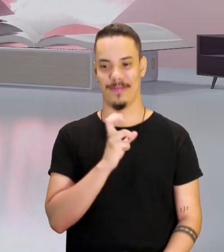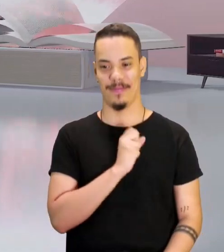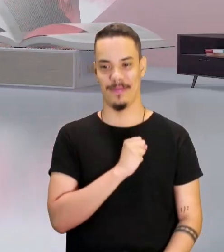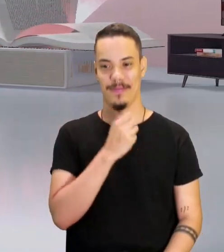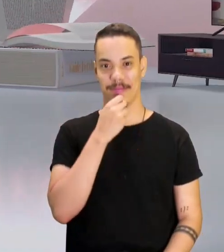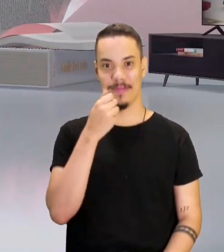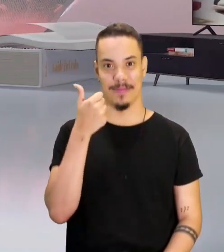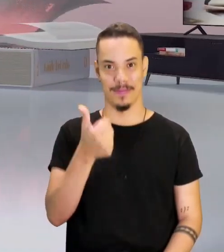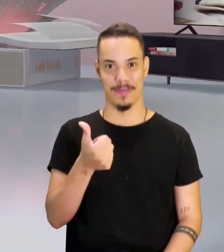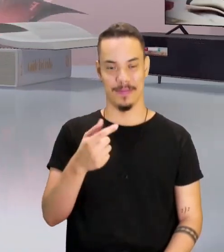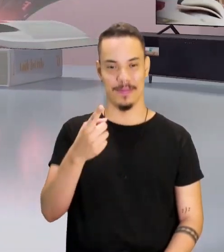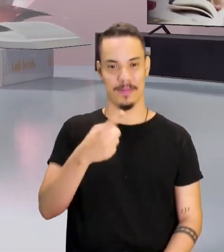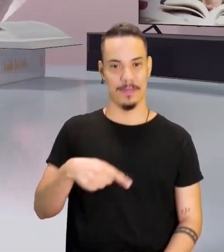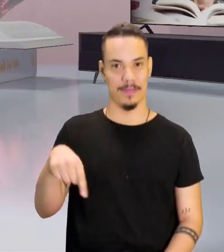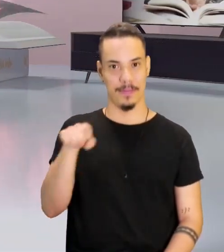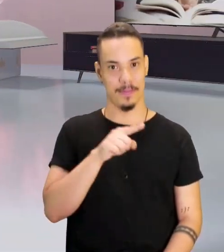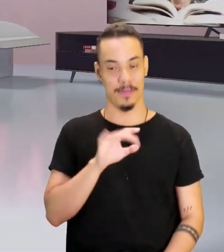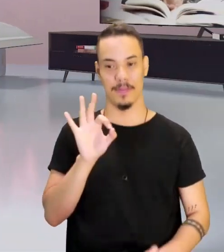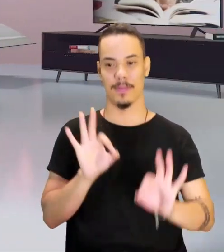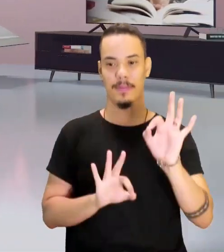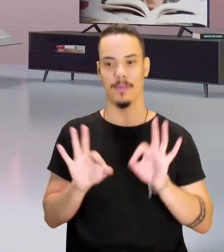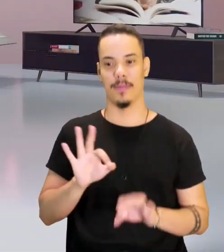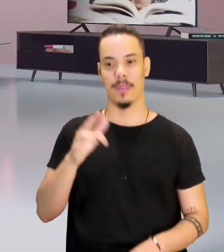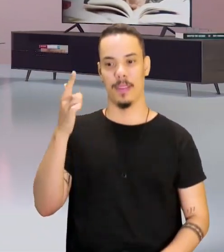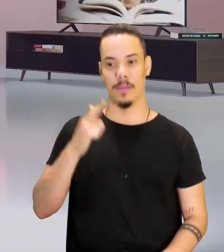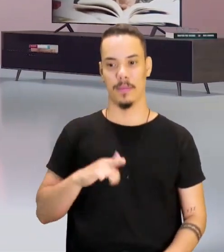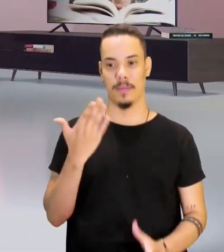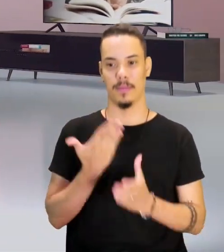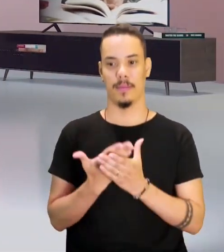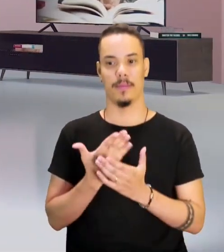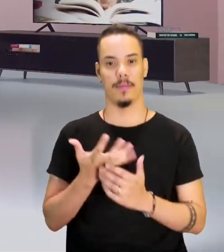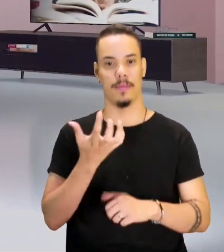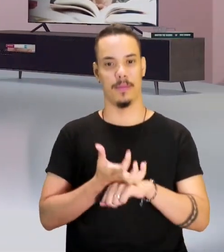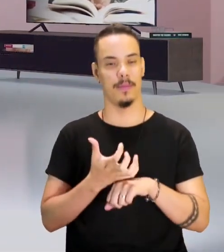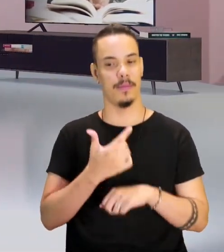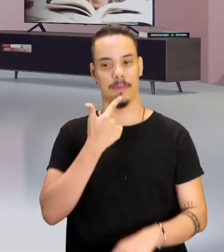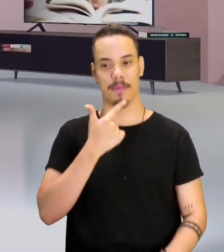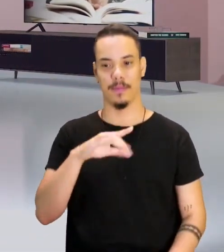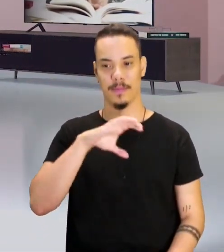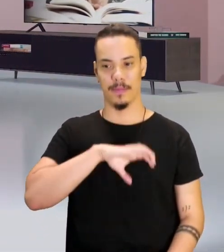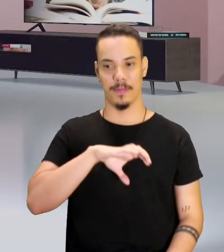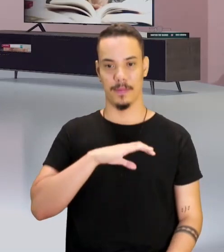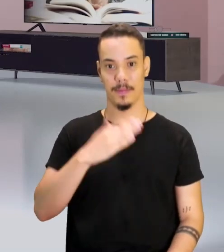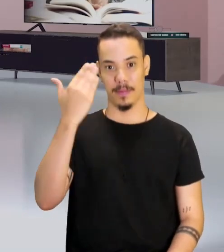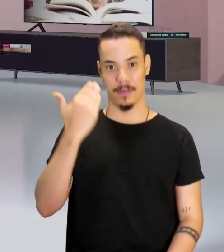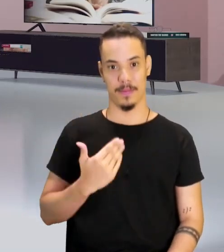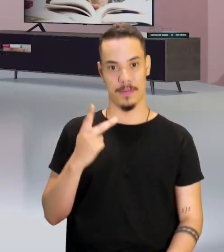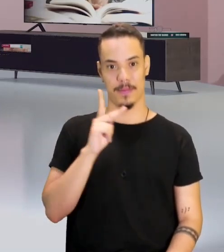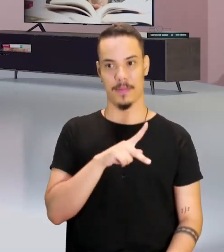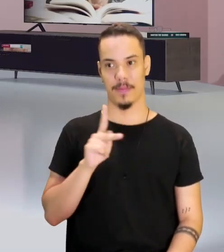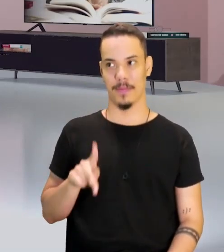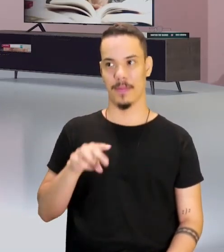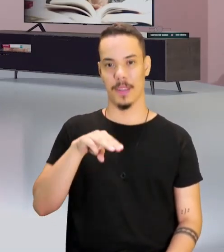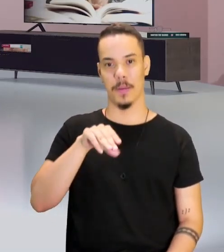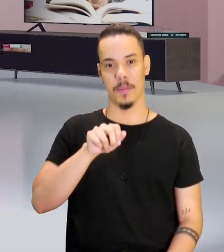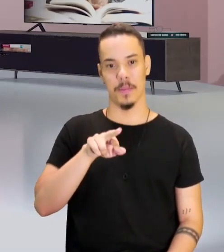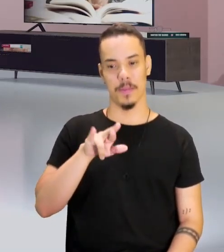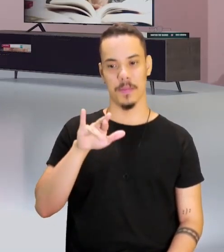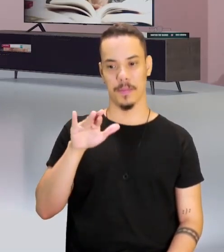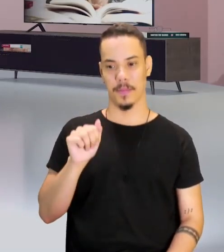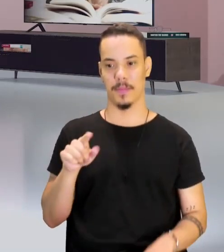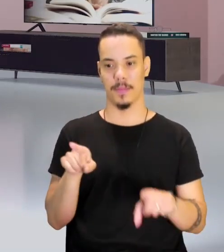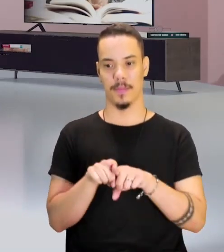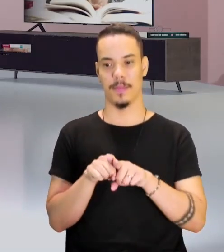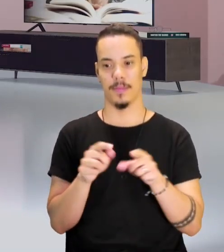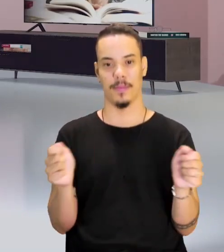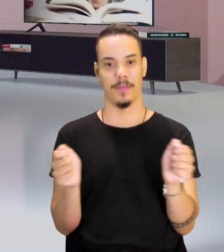tudo bem com vocês? Preparado para mais uma aula de língua portuguesa comigo, professora Márcia Ramos Martins, e